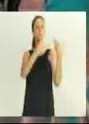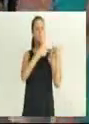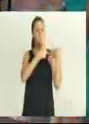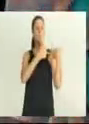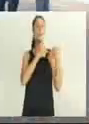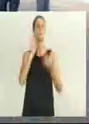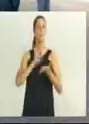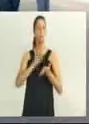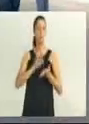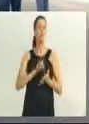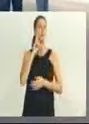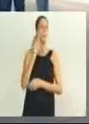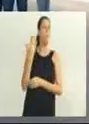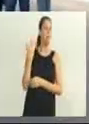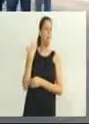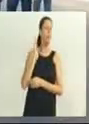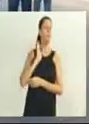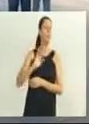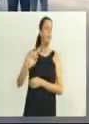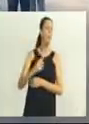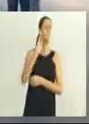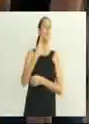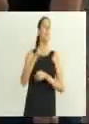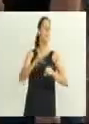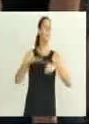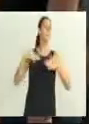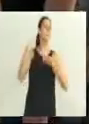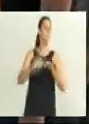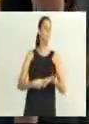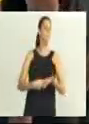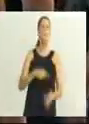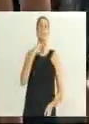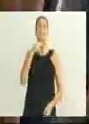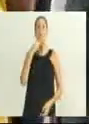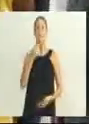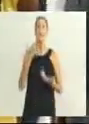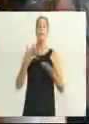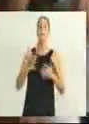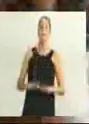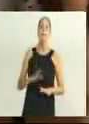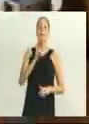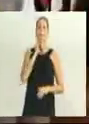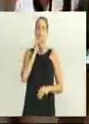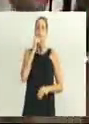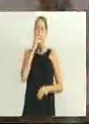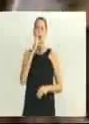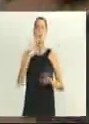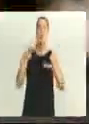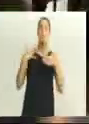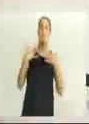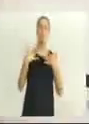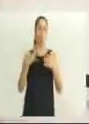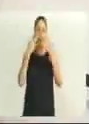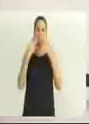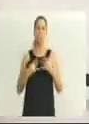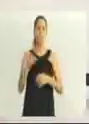cobrando aqui desde o primeiro dia, desde a primeira sessão. Ninguém quer fazer sensacionalismo, muito menos trabalhar